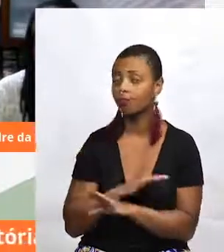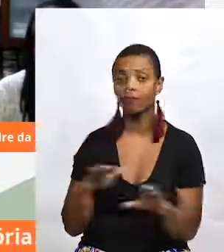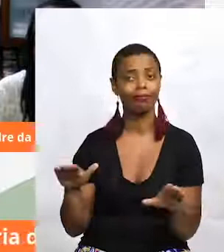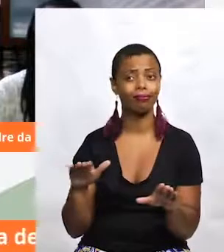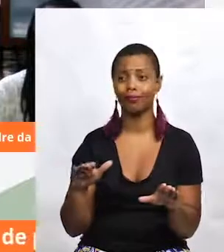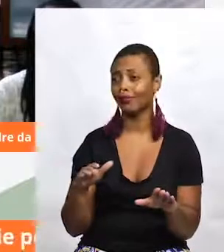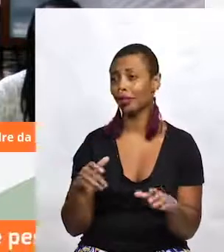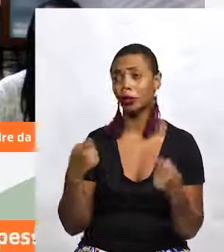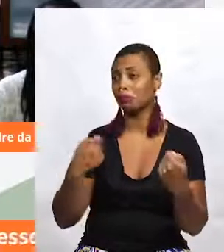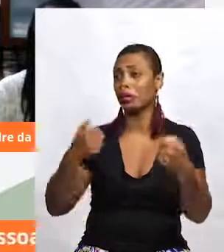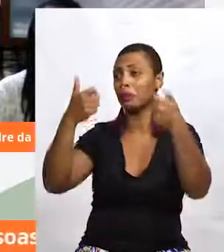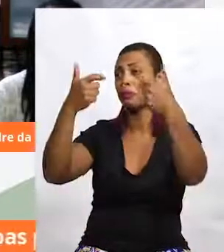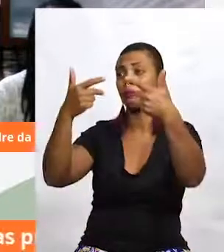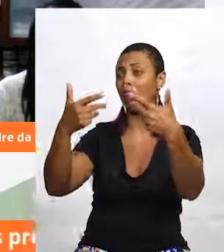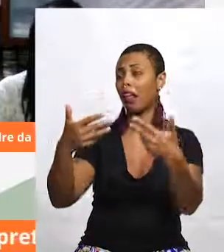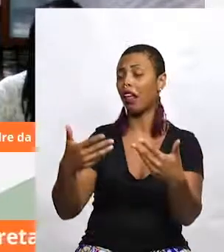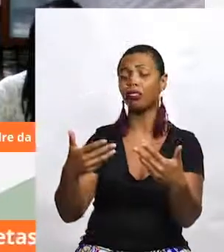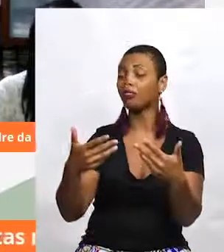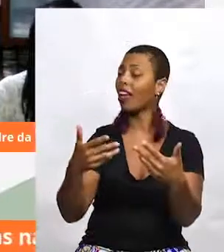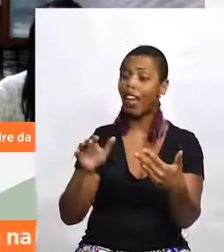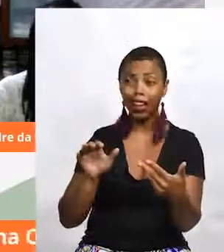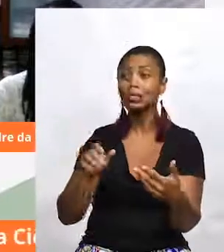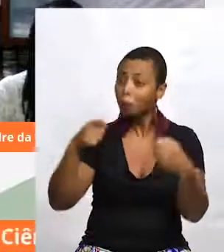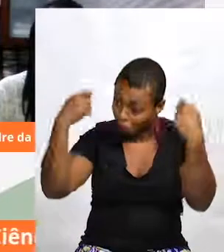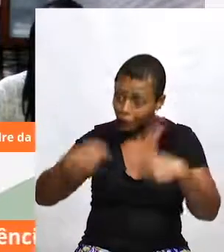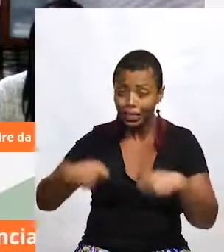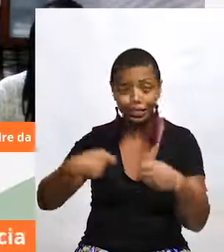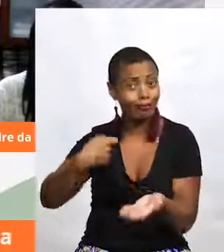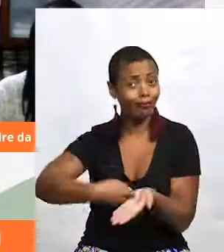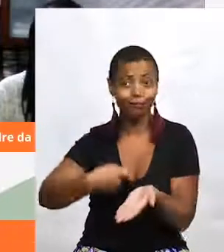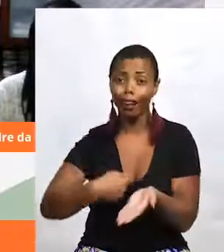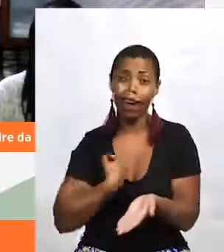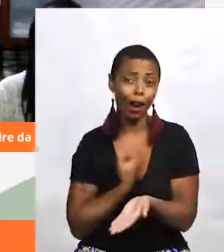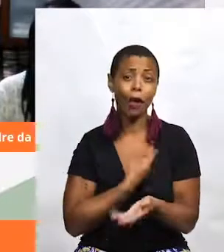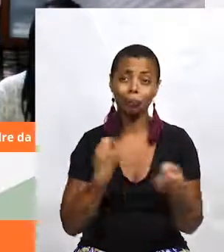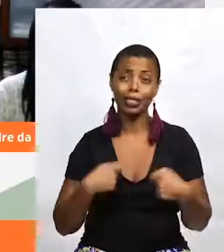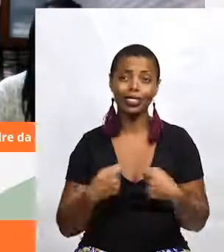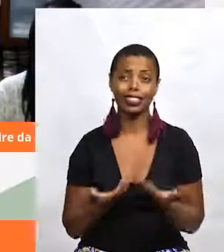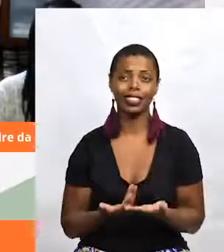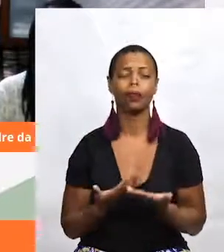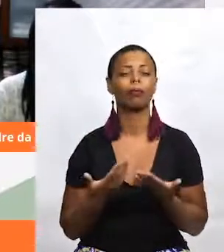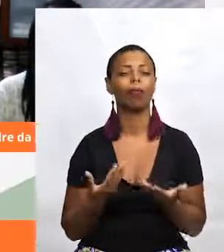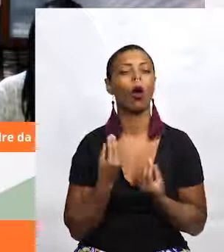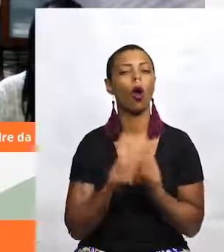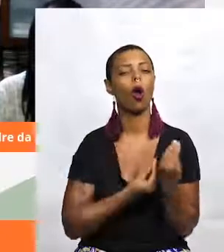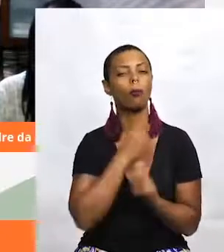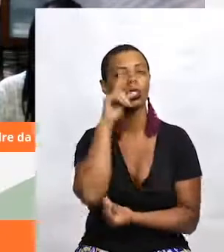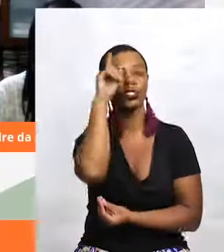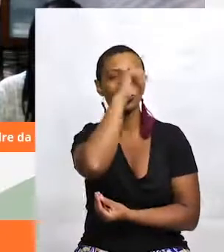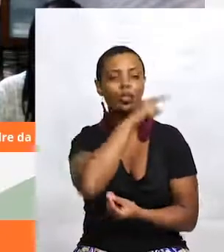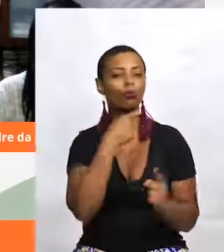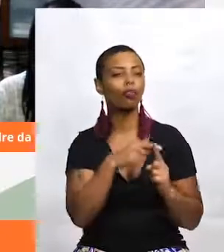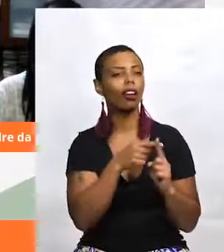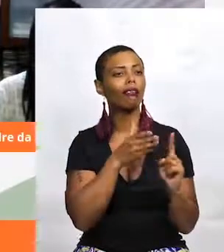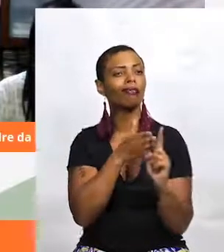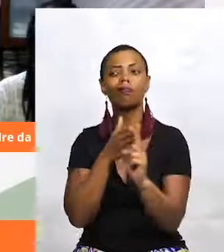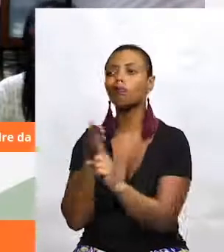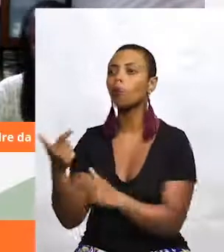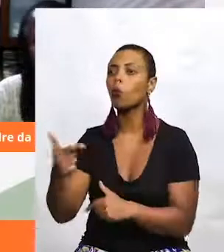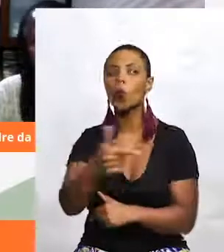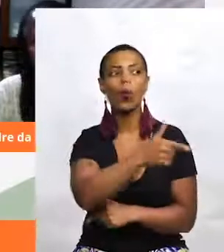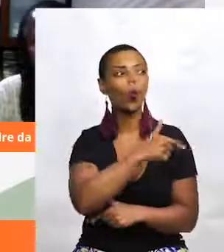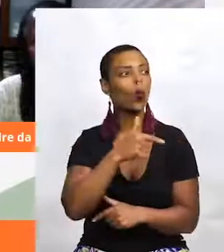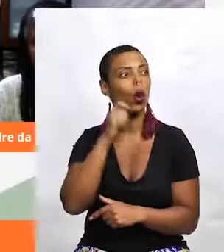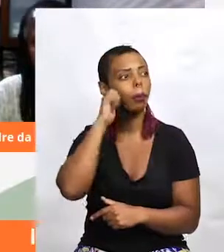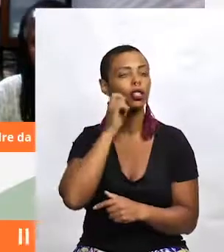não tem muita explicação, né? Porque sim. Então, acho que a questão da dificuldade de você ter referenciais é justamente por isso,